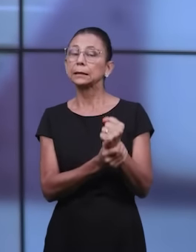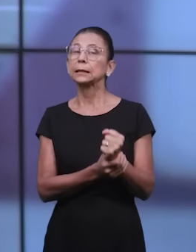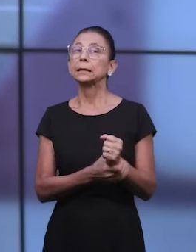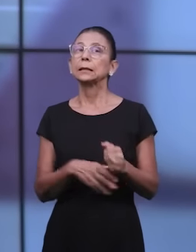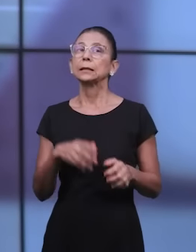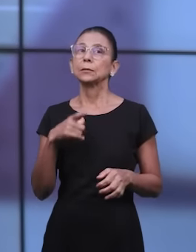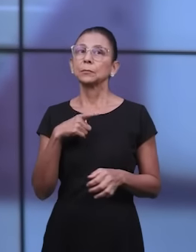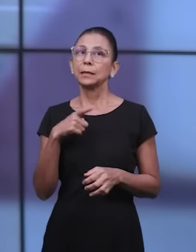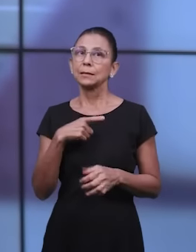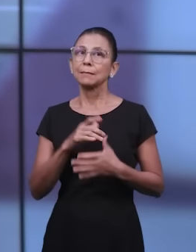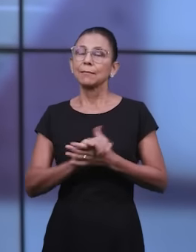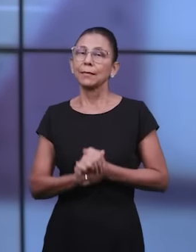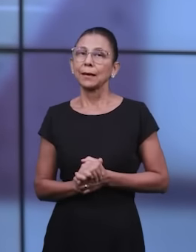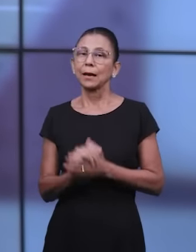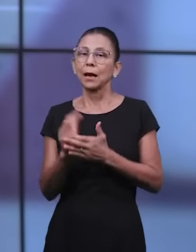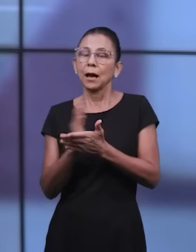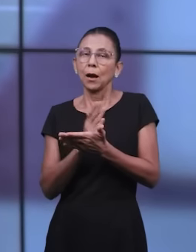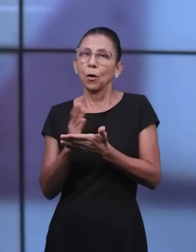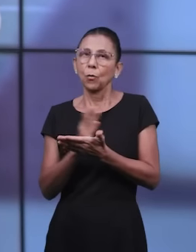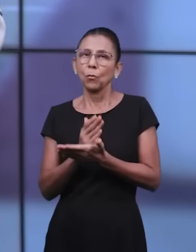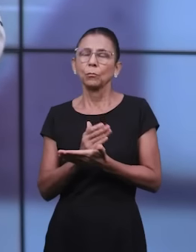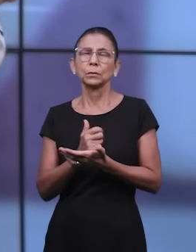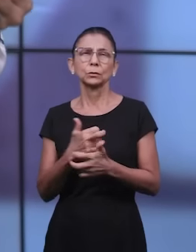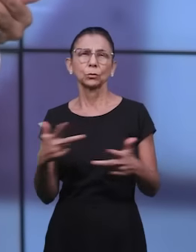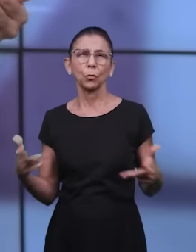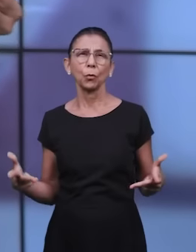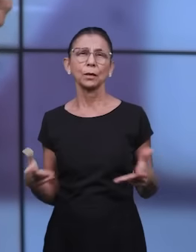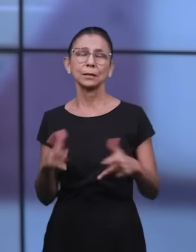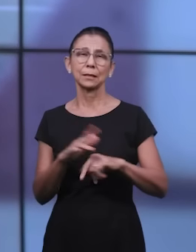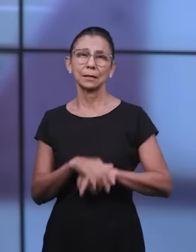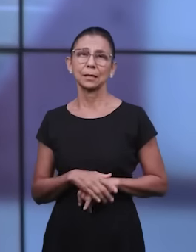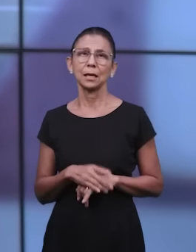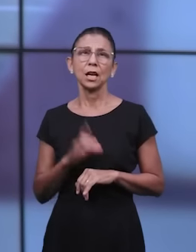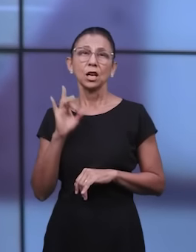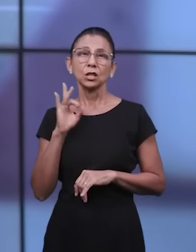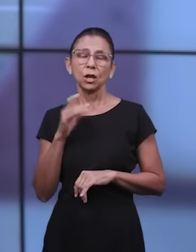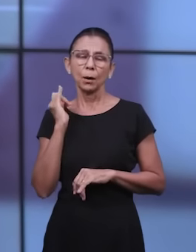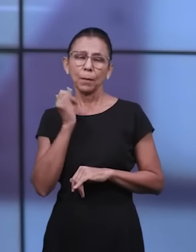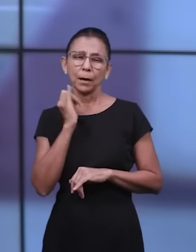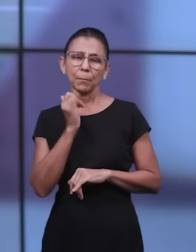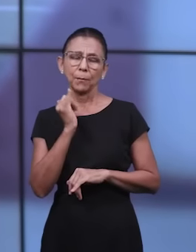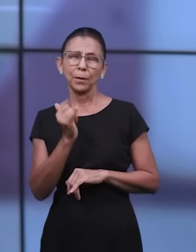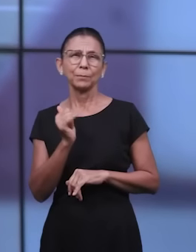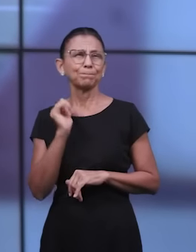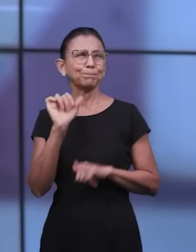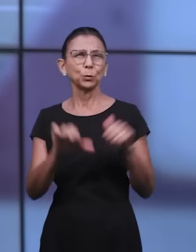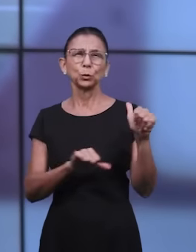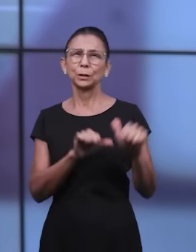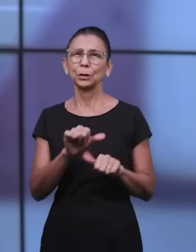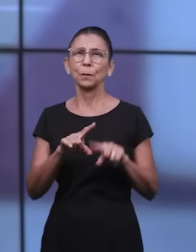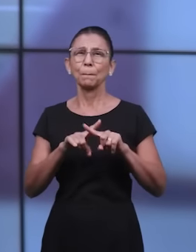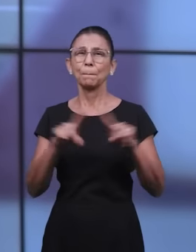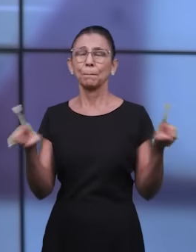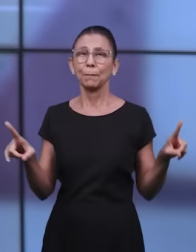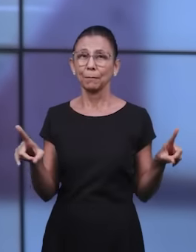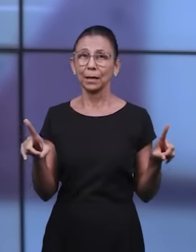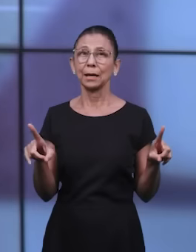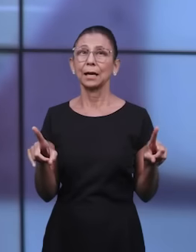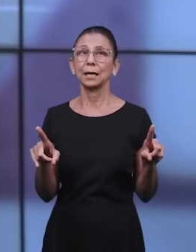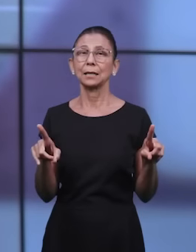com mudanças práticas. As pessoas não mudam com informação, mas com transformação e exemplo.